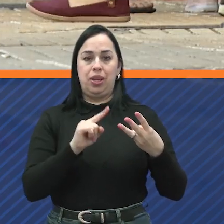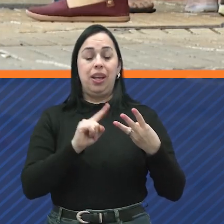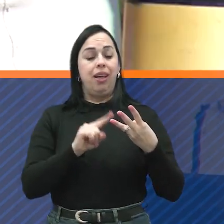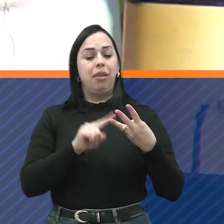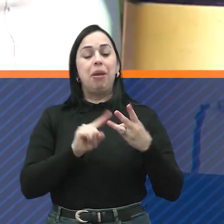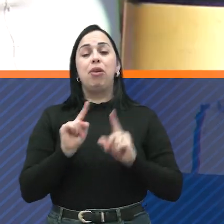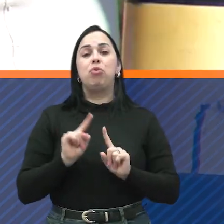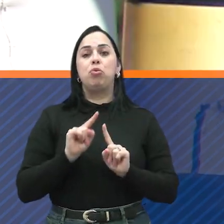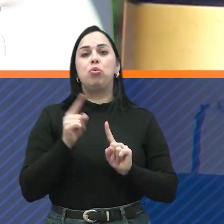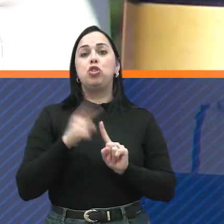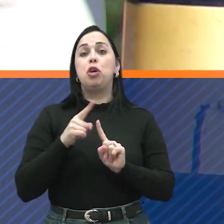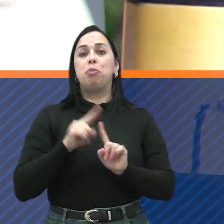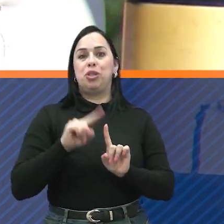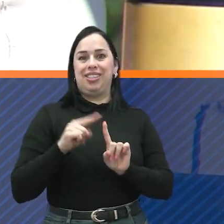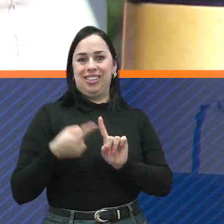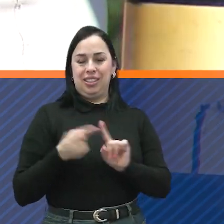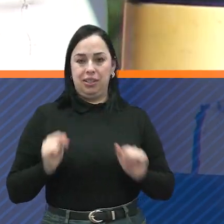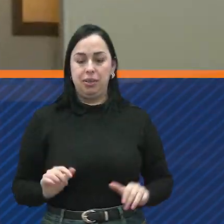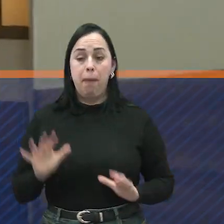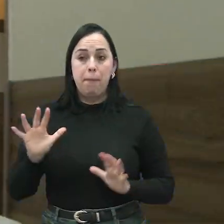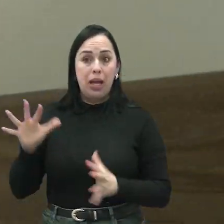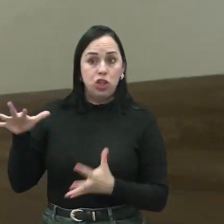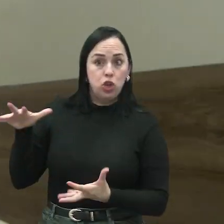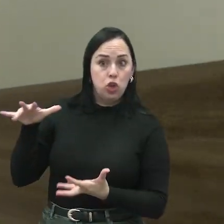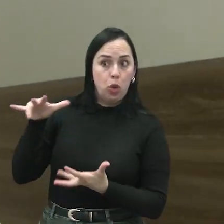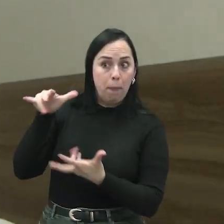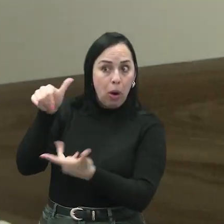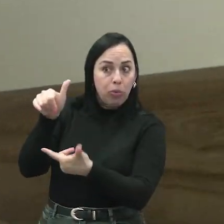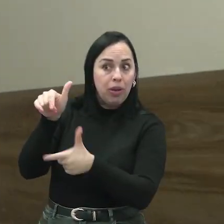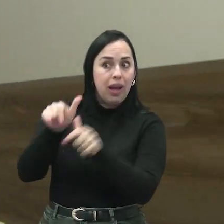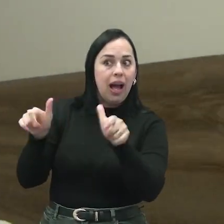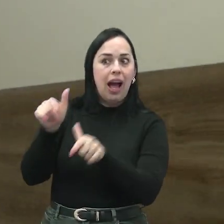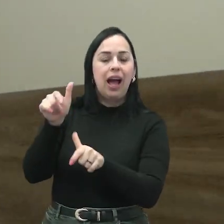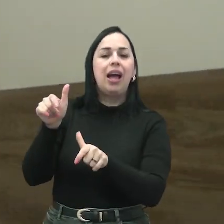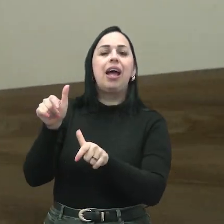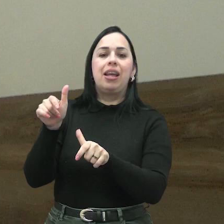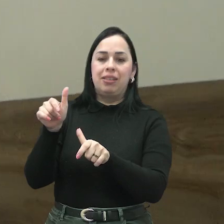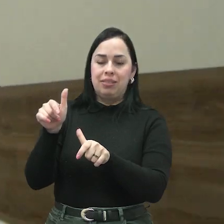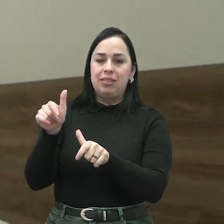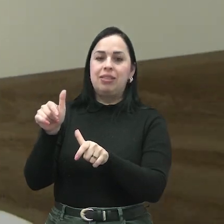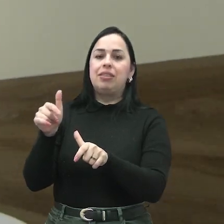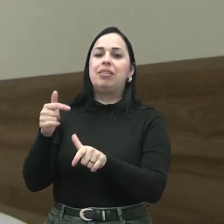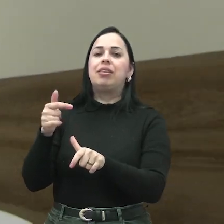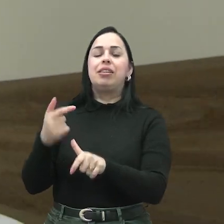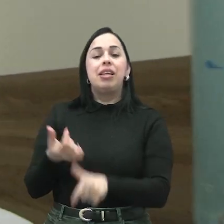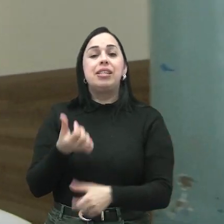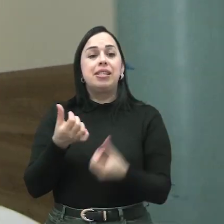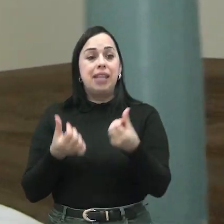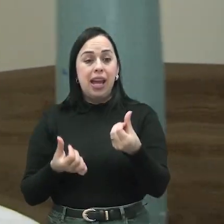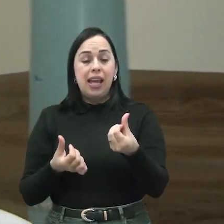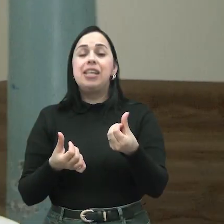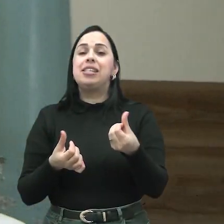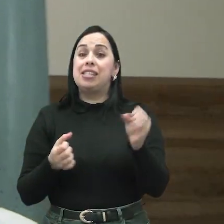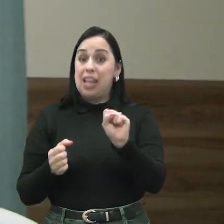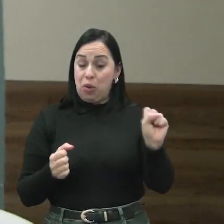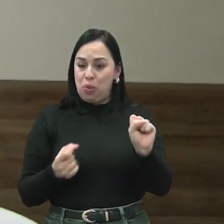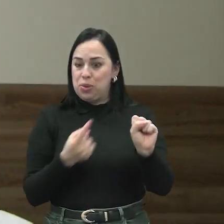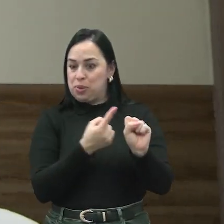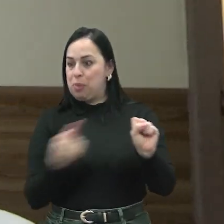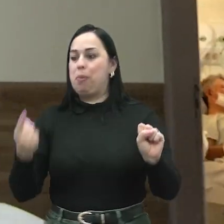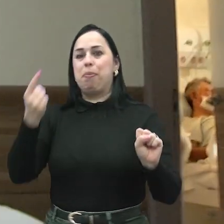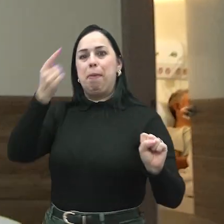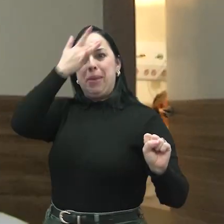1 e 2 e a gestacional. No mundo, a doença mata uma pessoa a cada